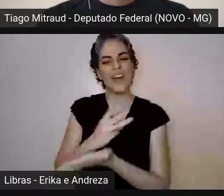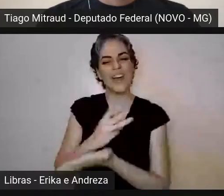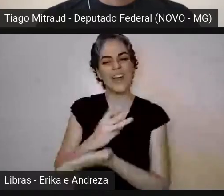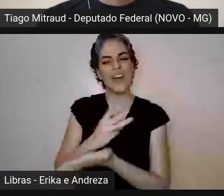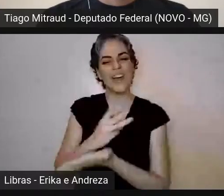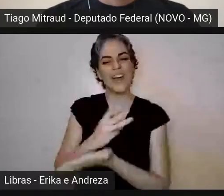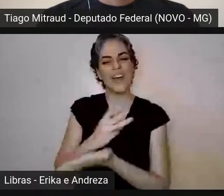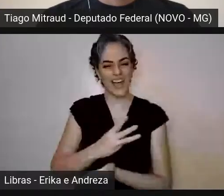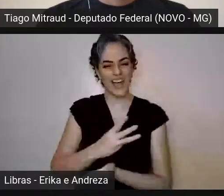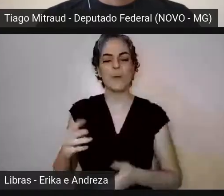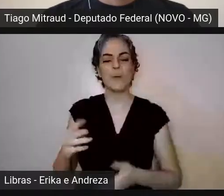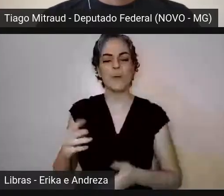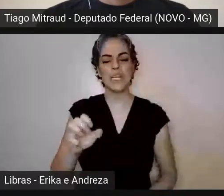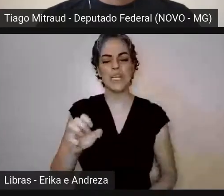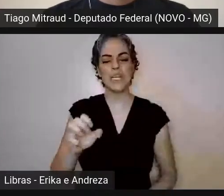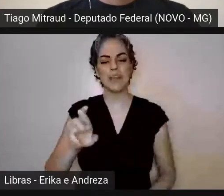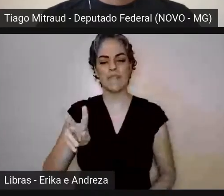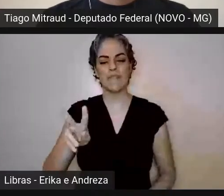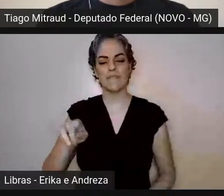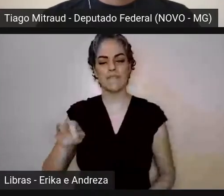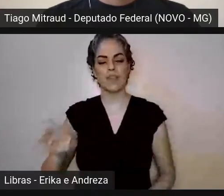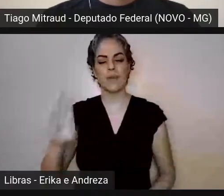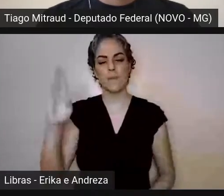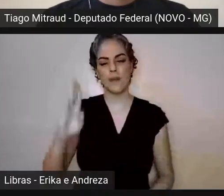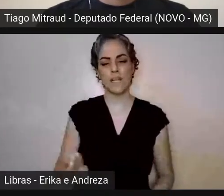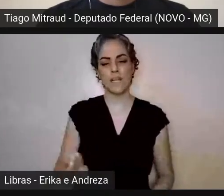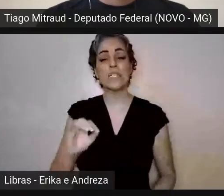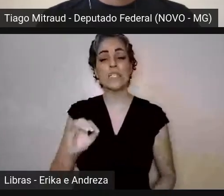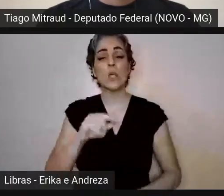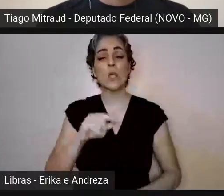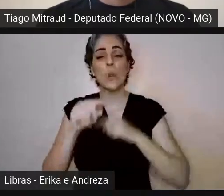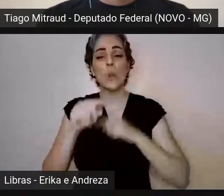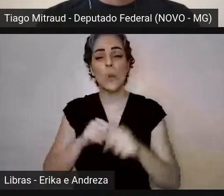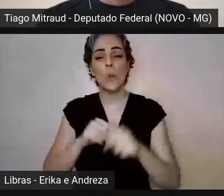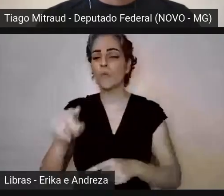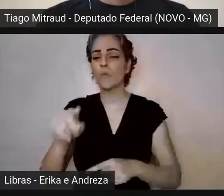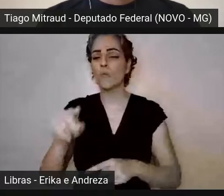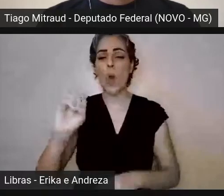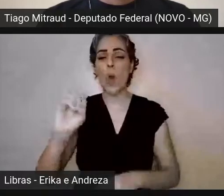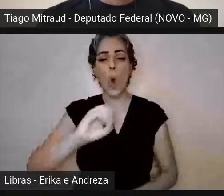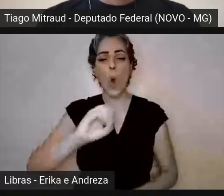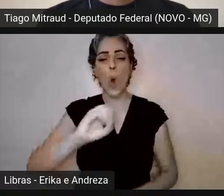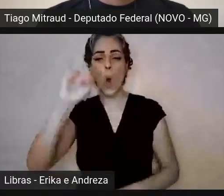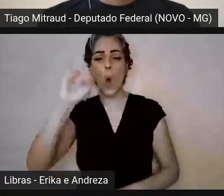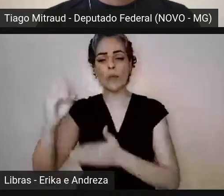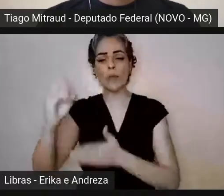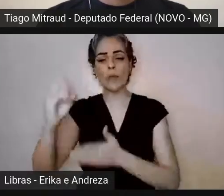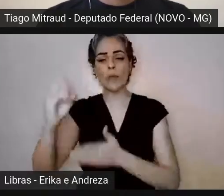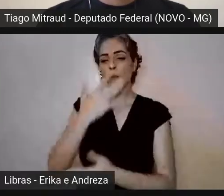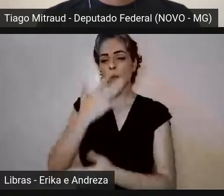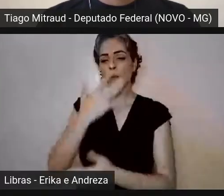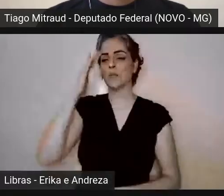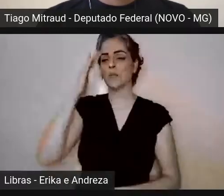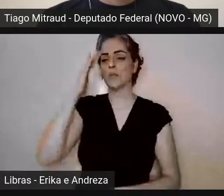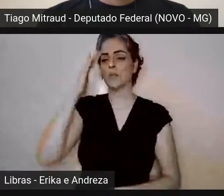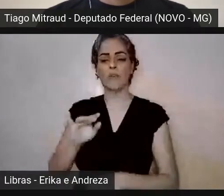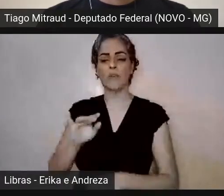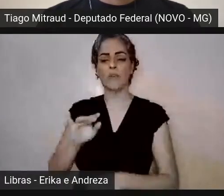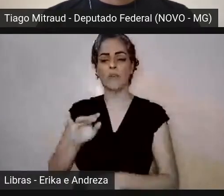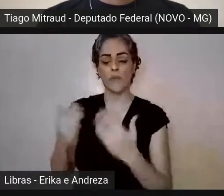Brasil, tá? Se você tem dúvida, manda oi para esse WhatsApp que alguém vai começar a conversar com você. É o